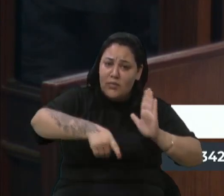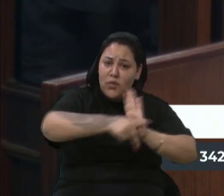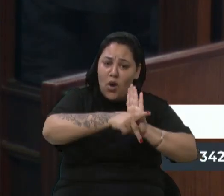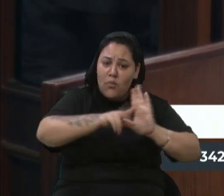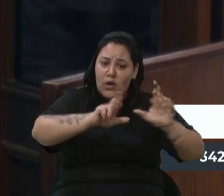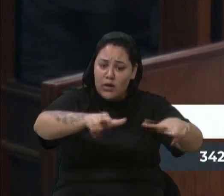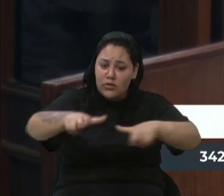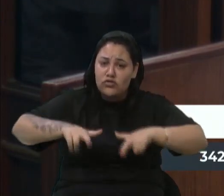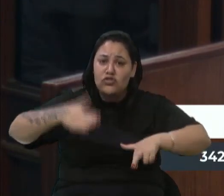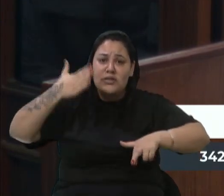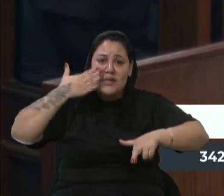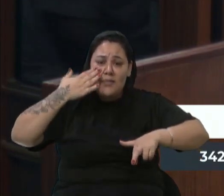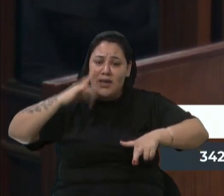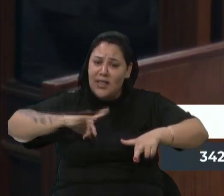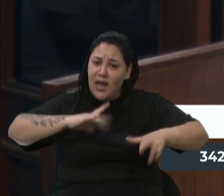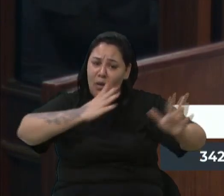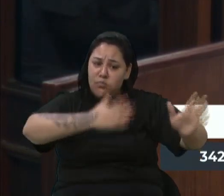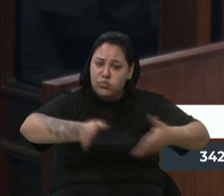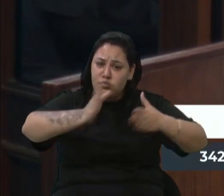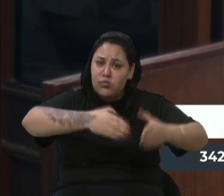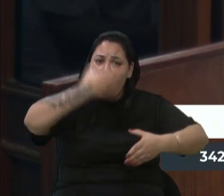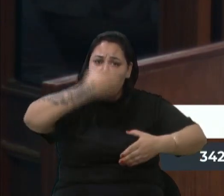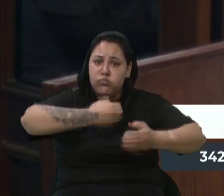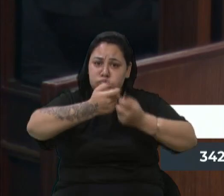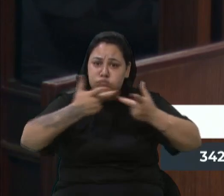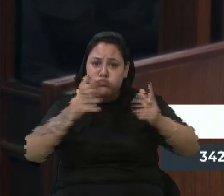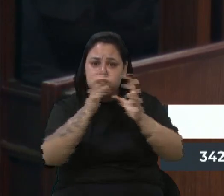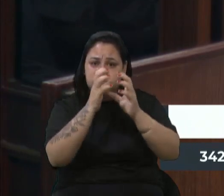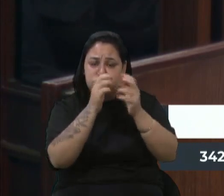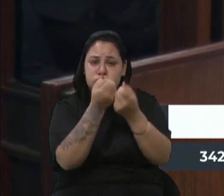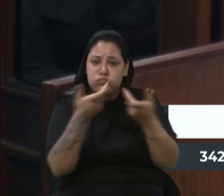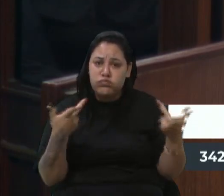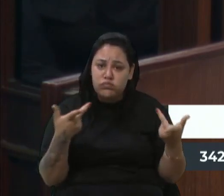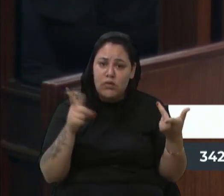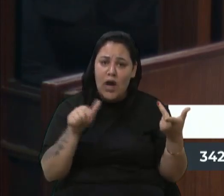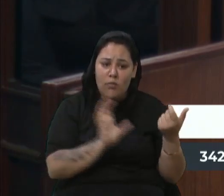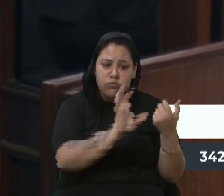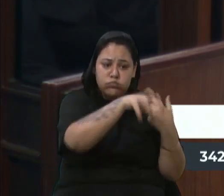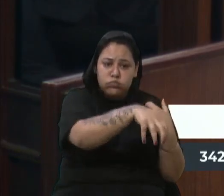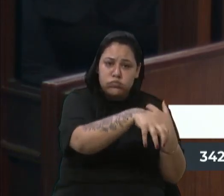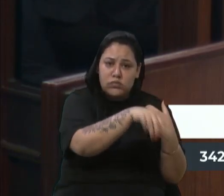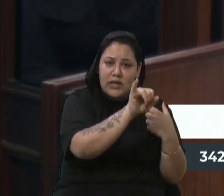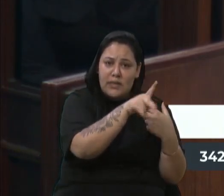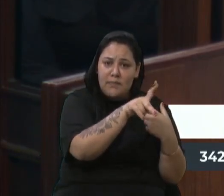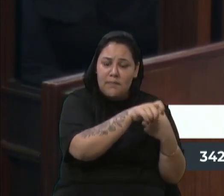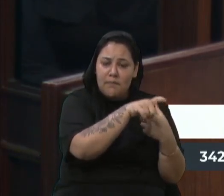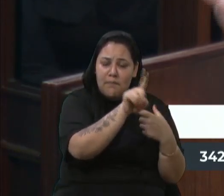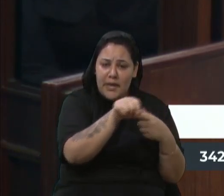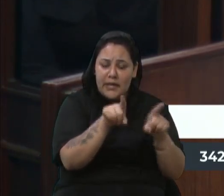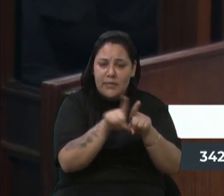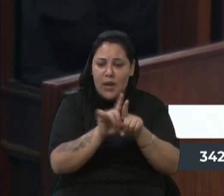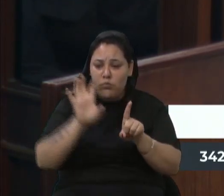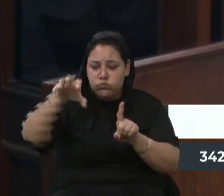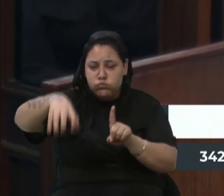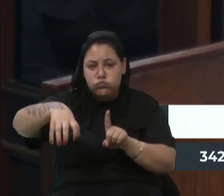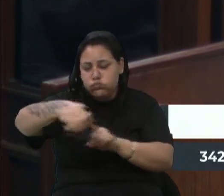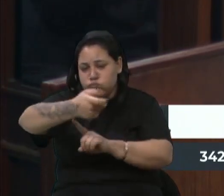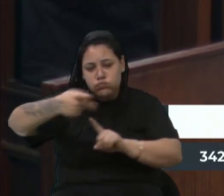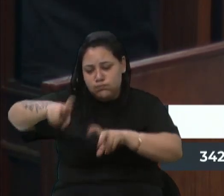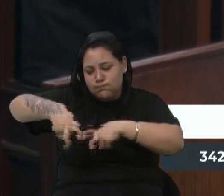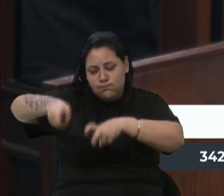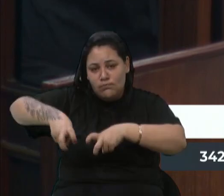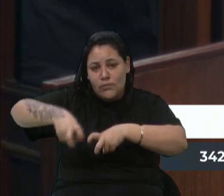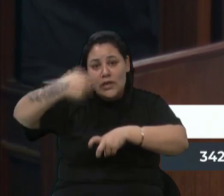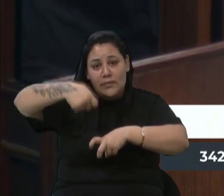sabemos da grande produção de hortifruti, que hoje é na região de Antônio Prado, IP, e precisa, né, levar o seu produto